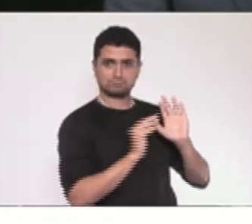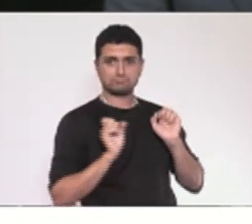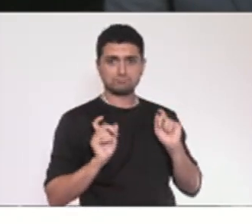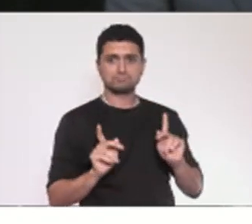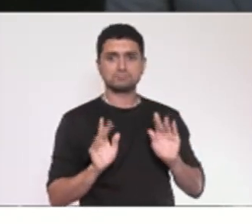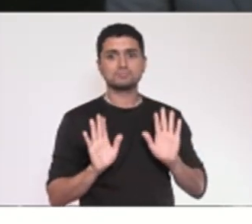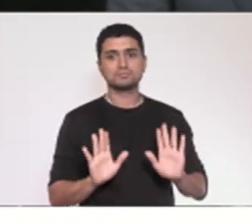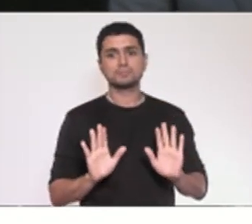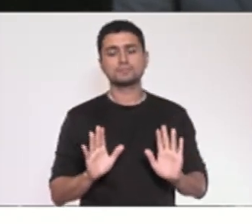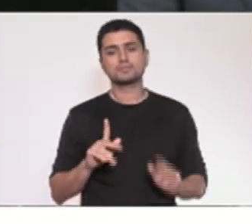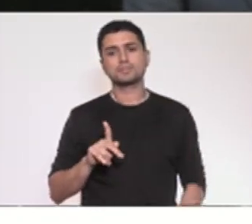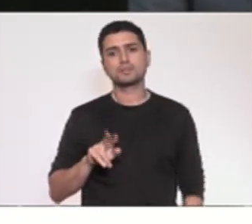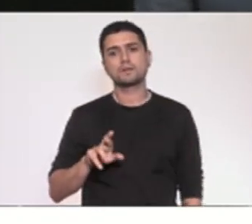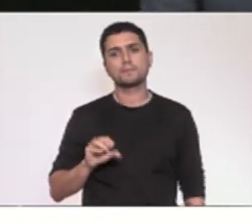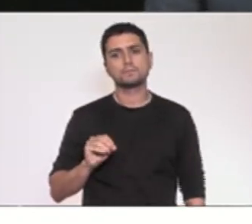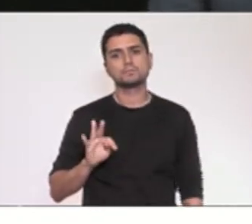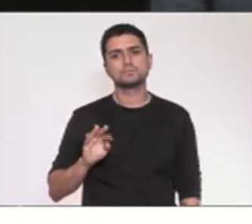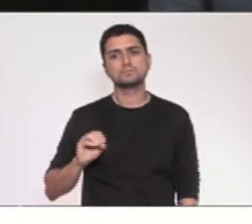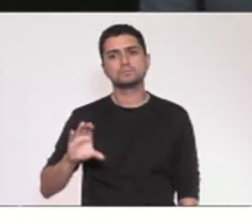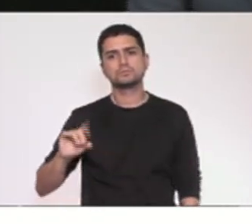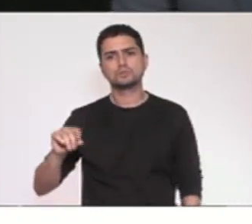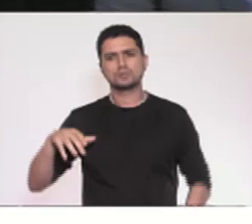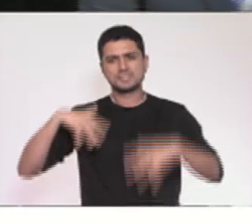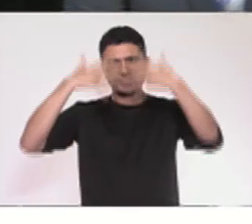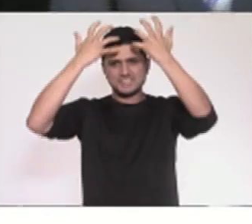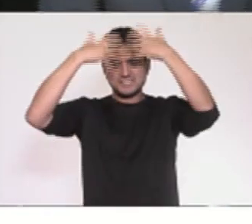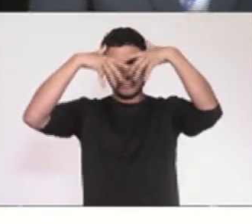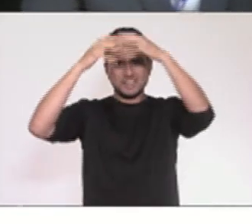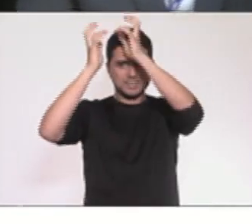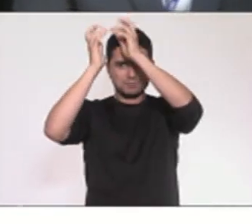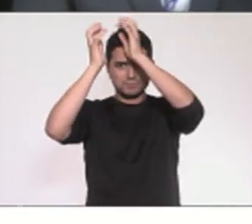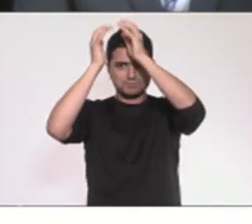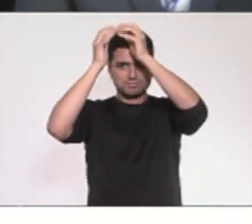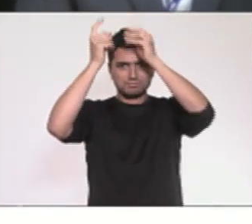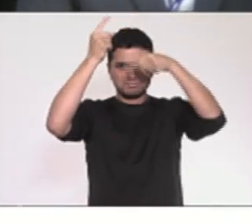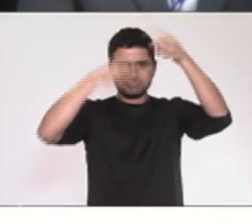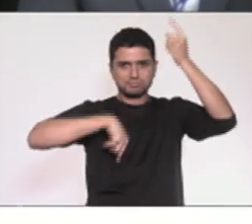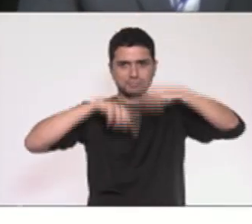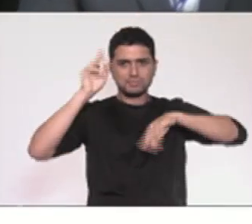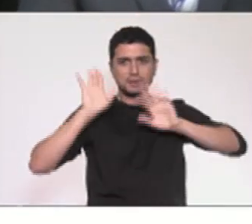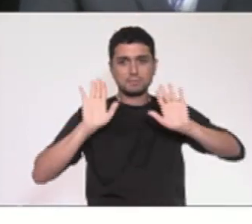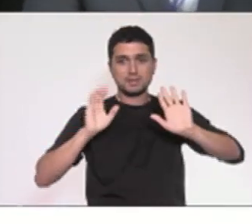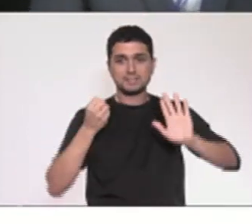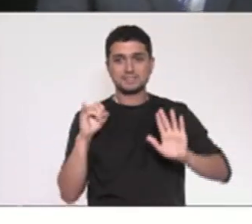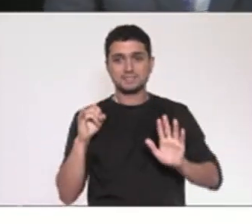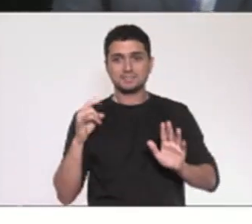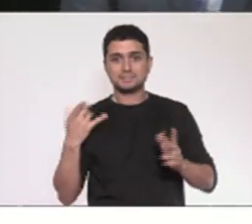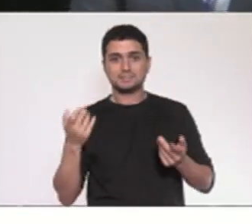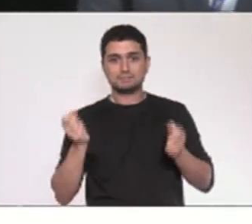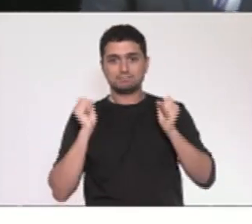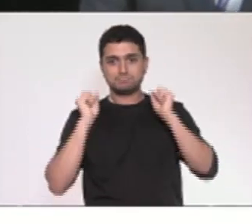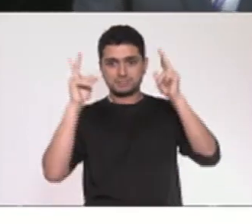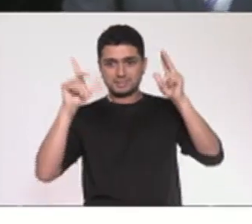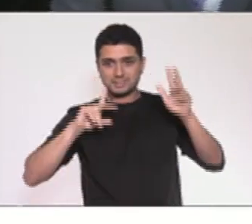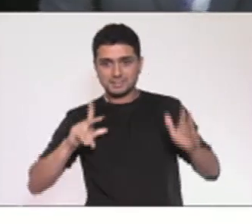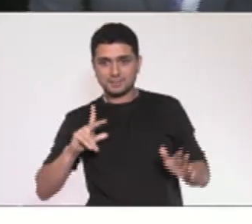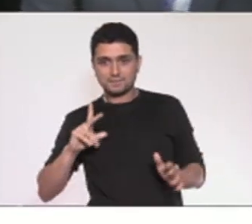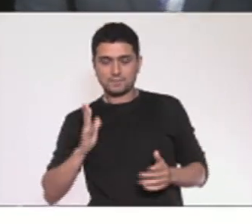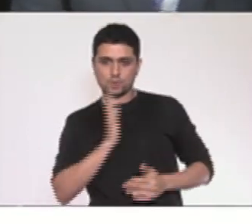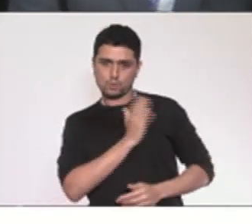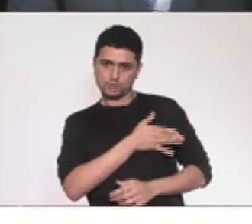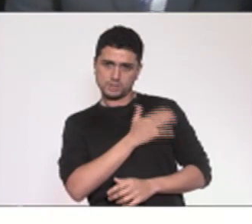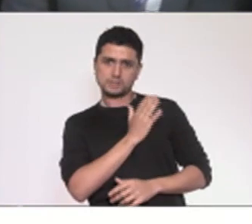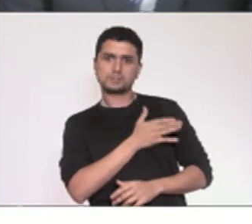que os protocolos que você segue vêm do cérebro, mas quando é de improviso, vem do coração. E o improviso do